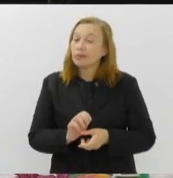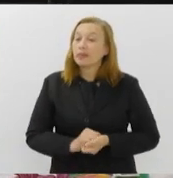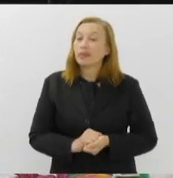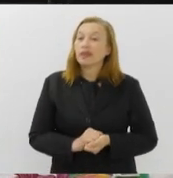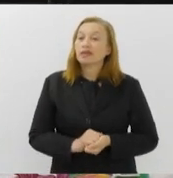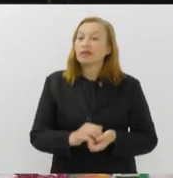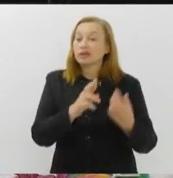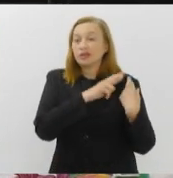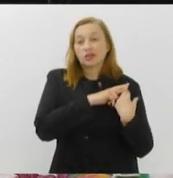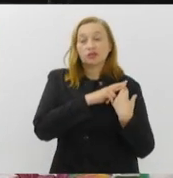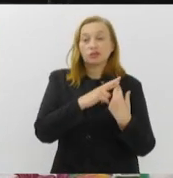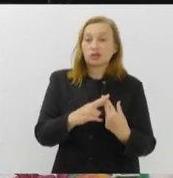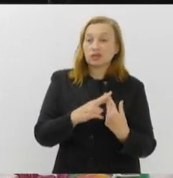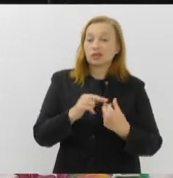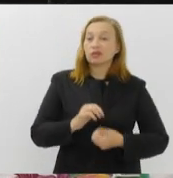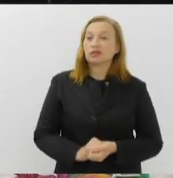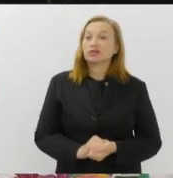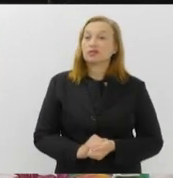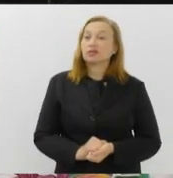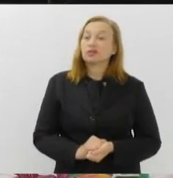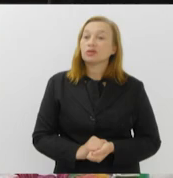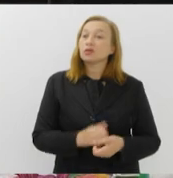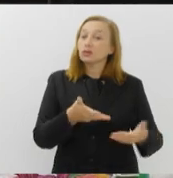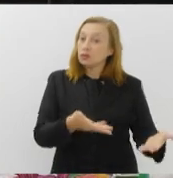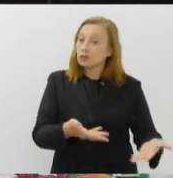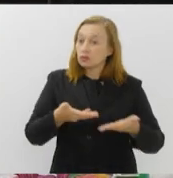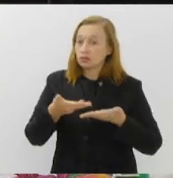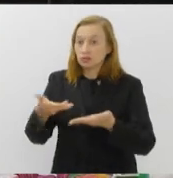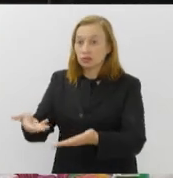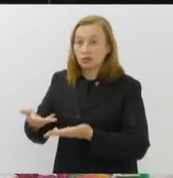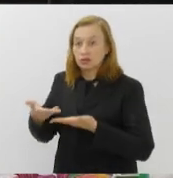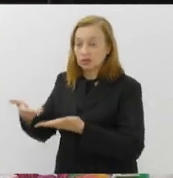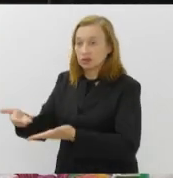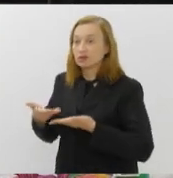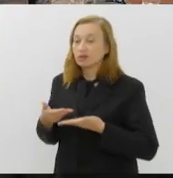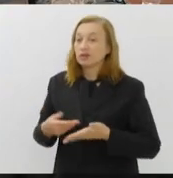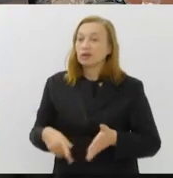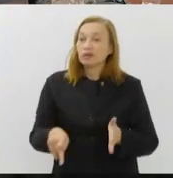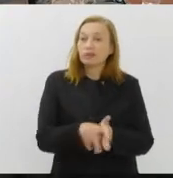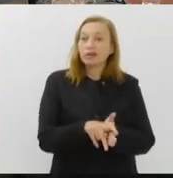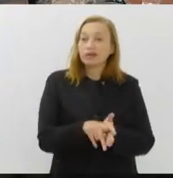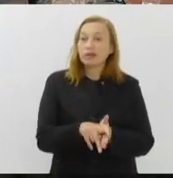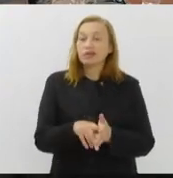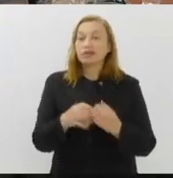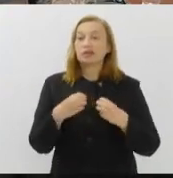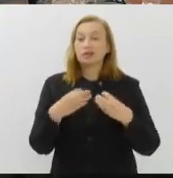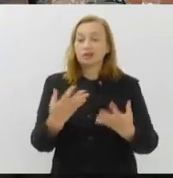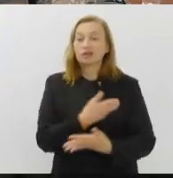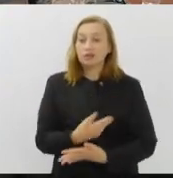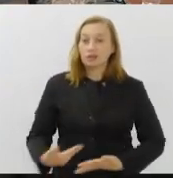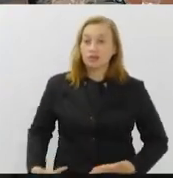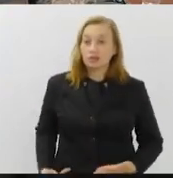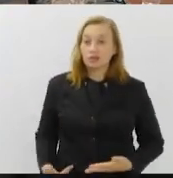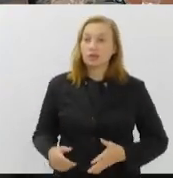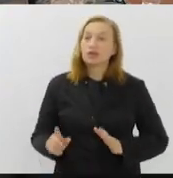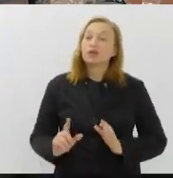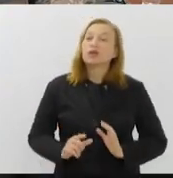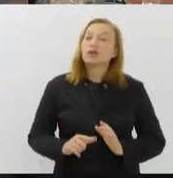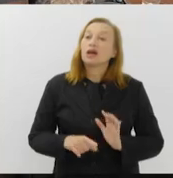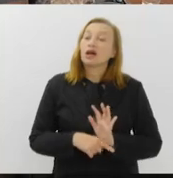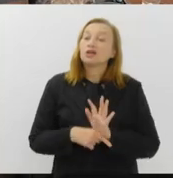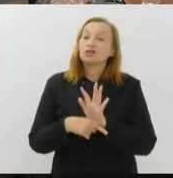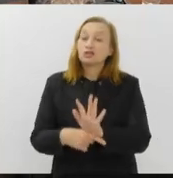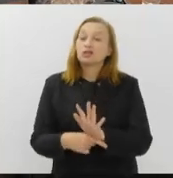os responsáveis que foram convocados, convidados para fazer parte dessa audiência pública e assim contribuir